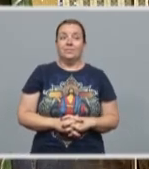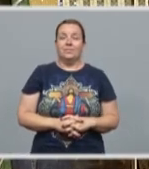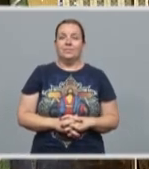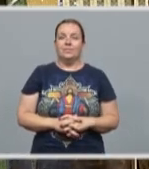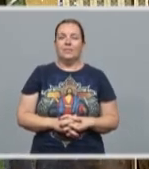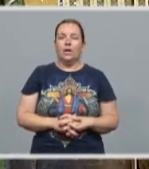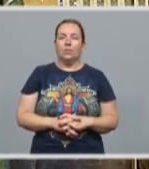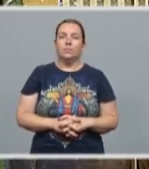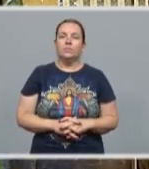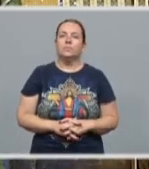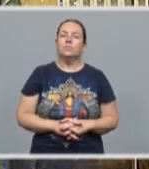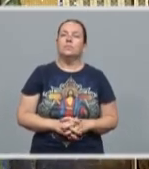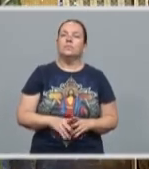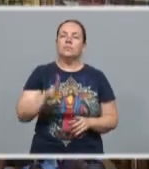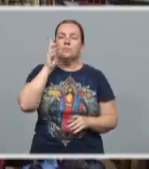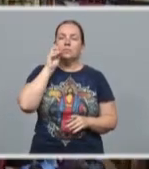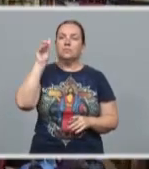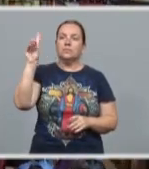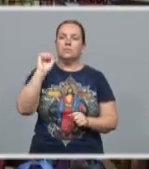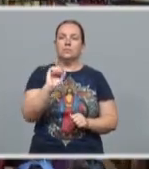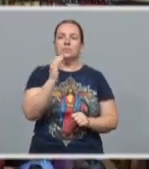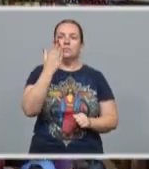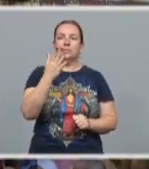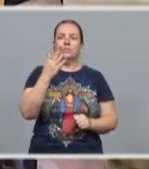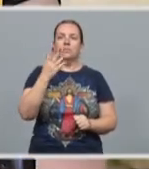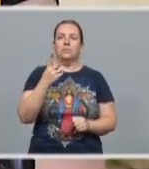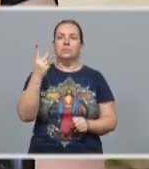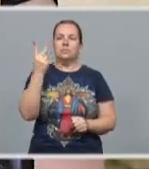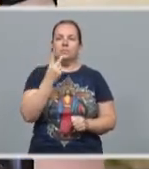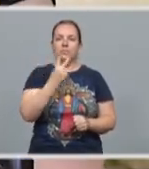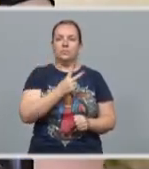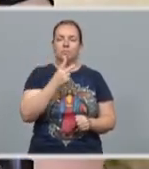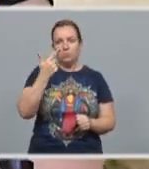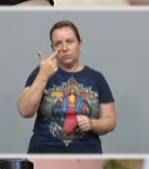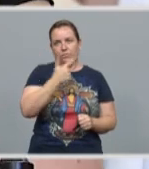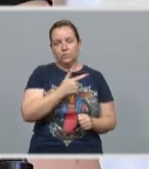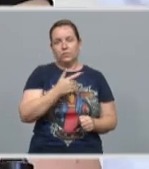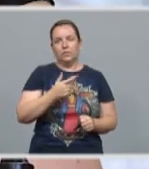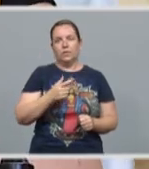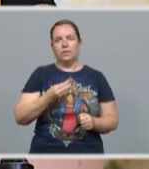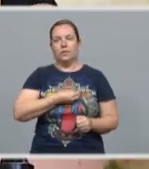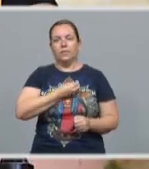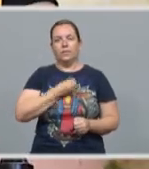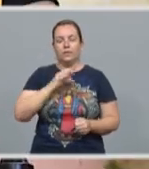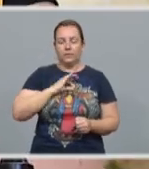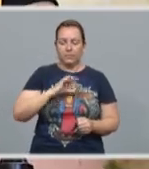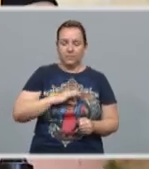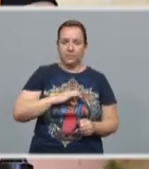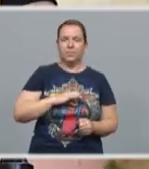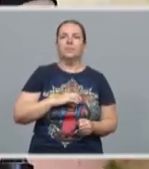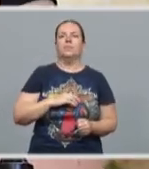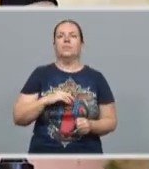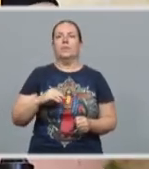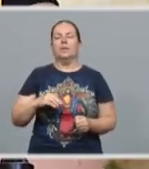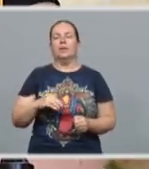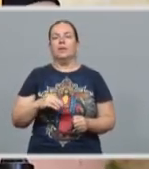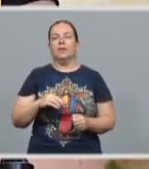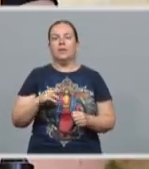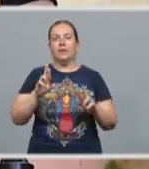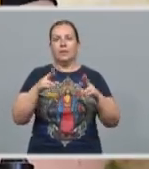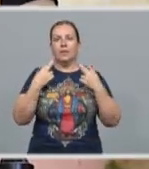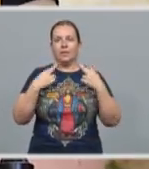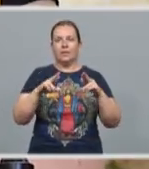Neste dia em que celebramos 22 anos de vida sacerdotal do Padre Reginaldo, com